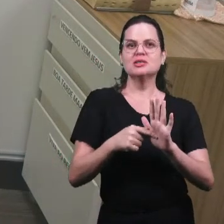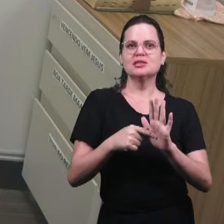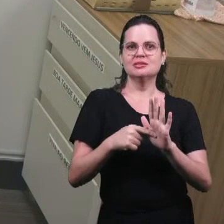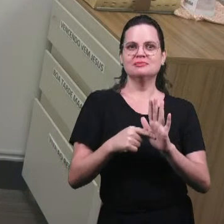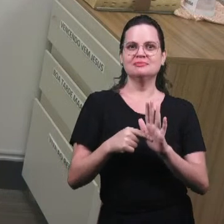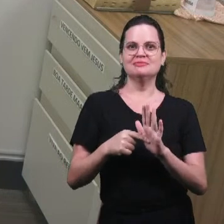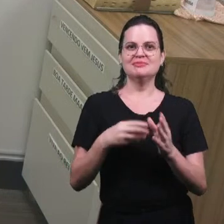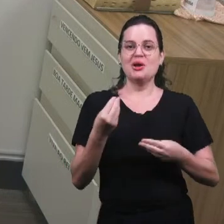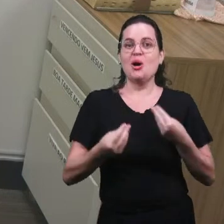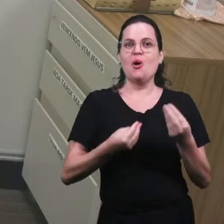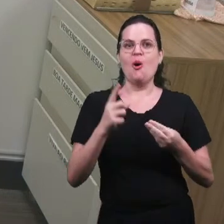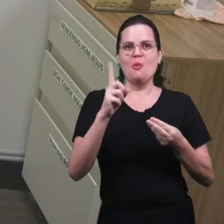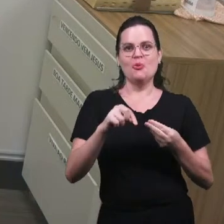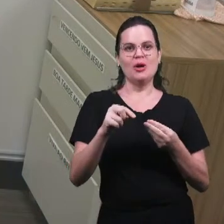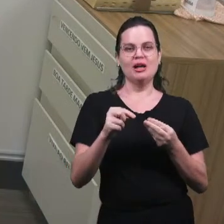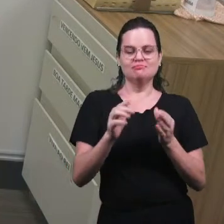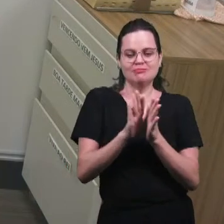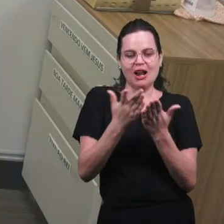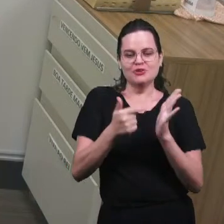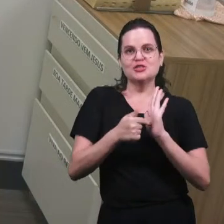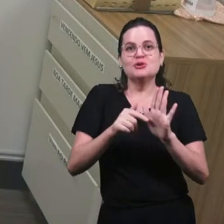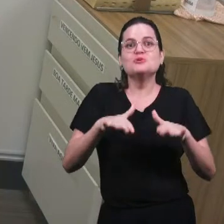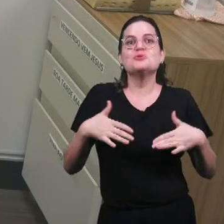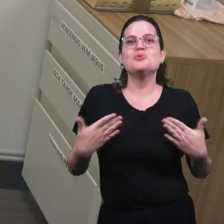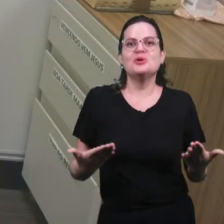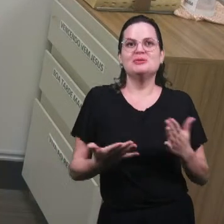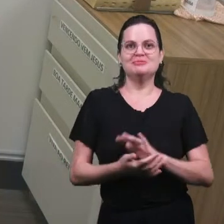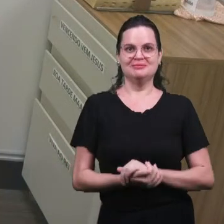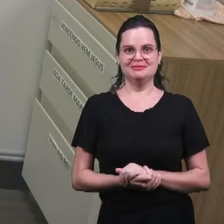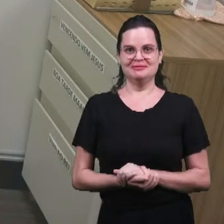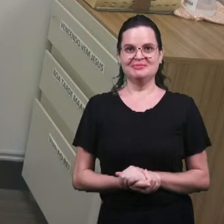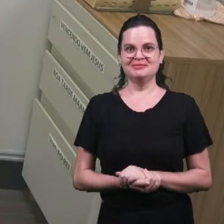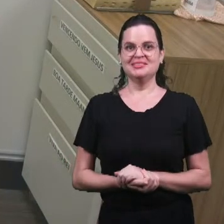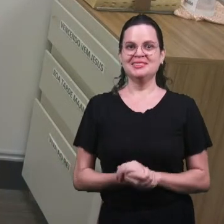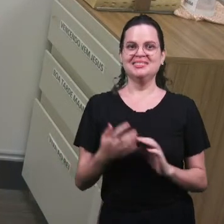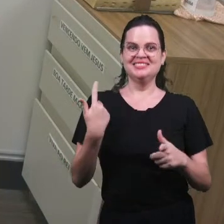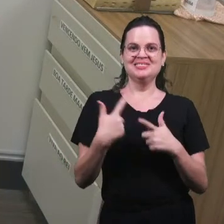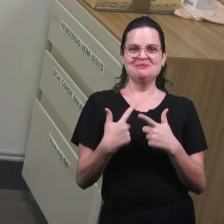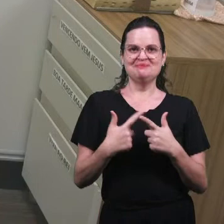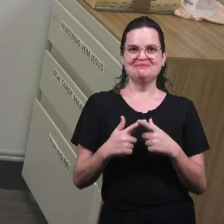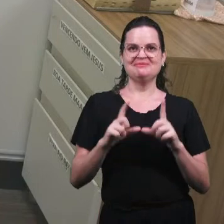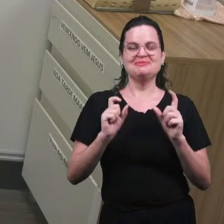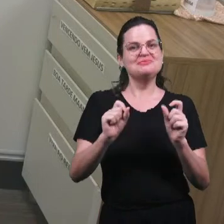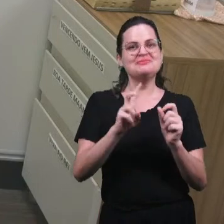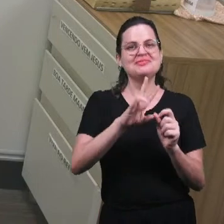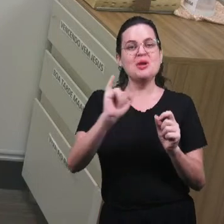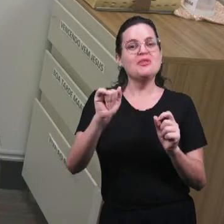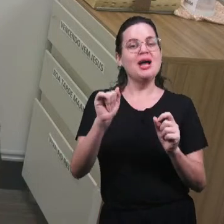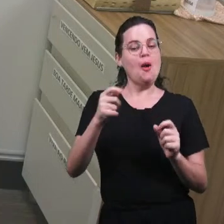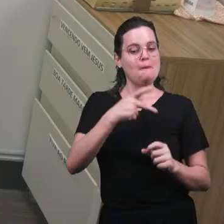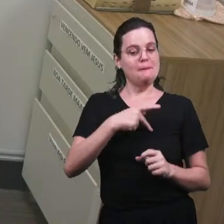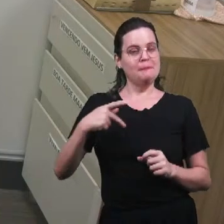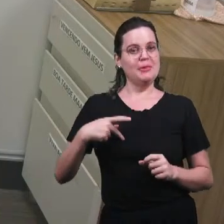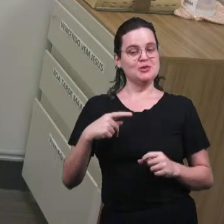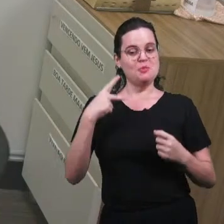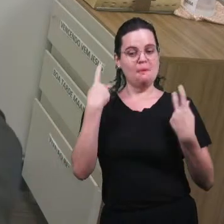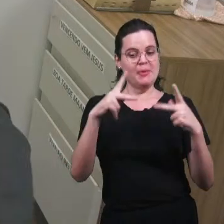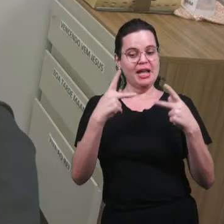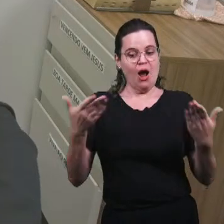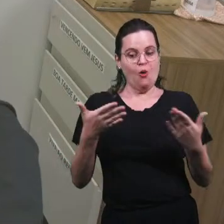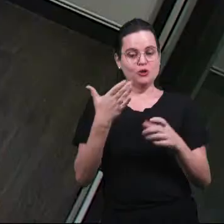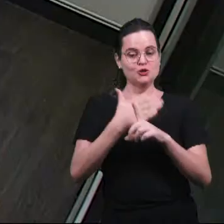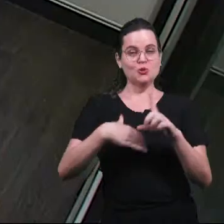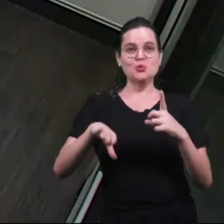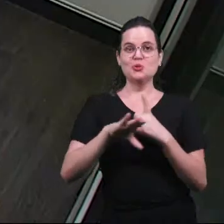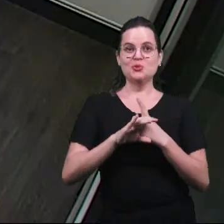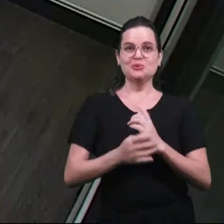e trouxesse aqui para os nossos ouvintes, para os irmãos que estão nos acompanhando, o que que o pastor vai abordar no culto de hoje à noite?